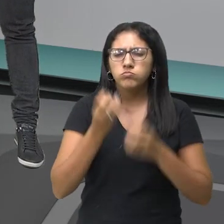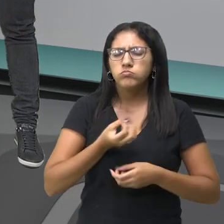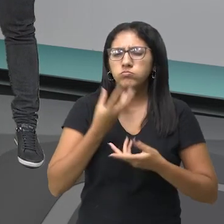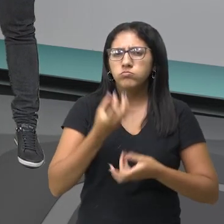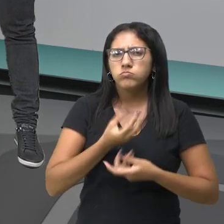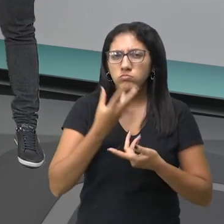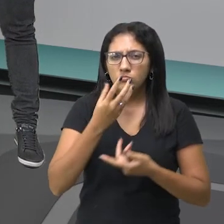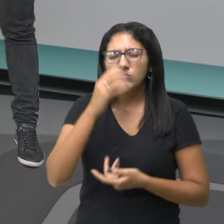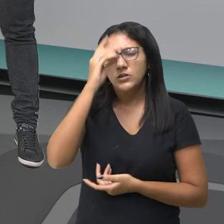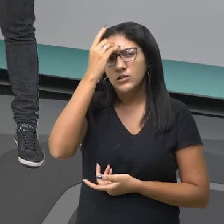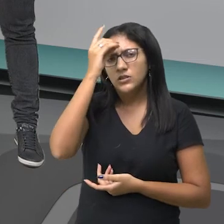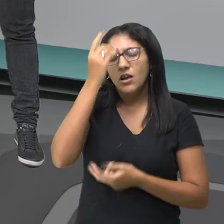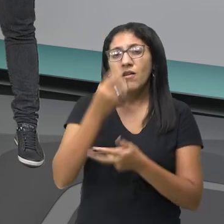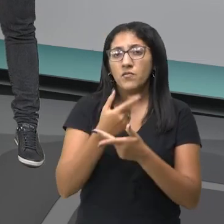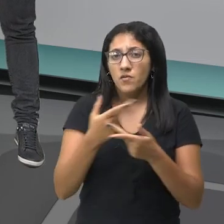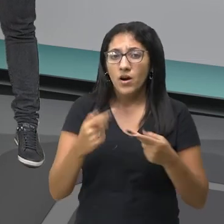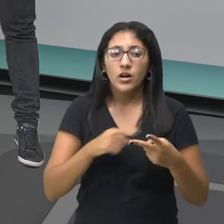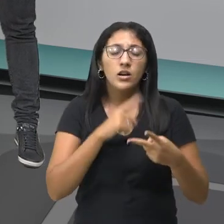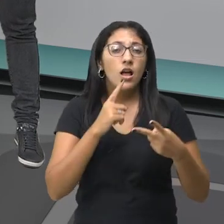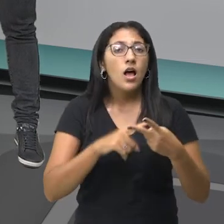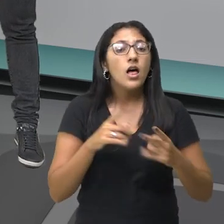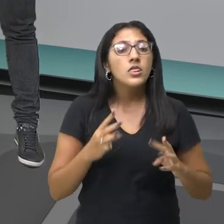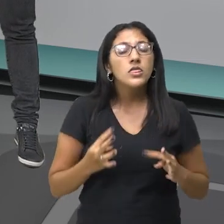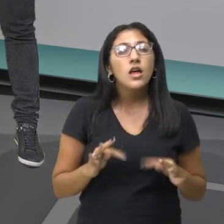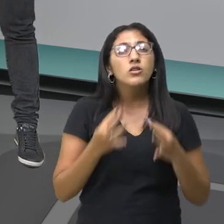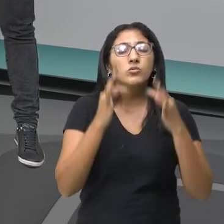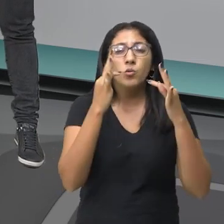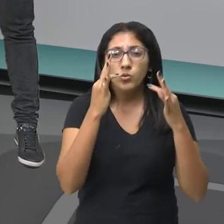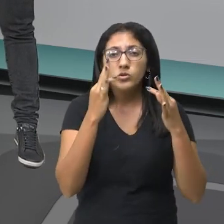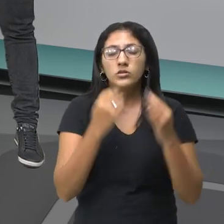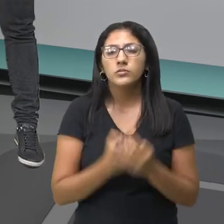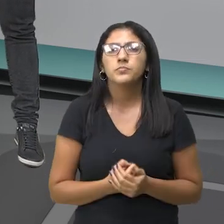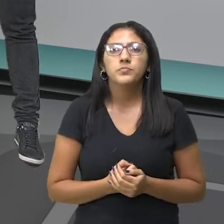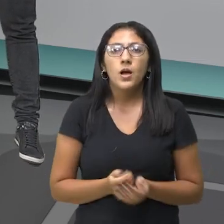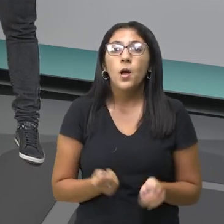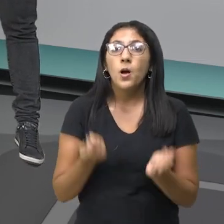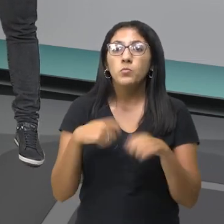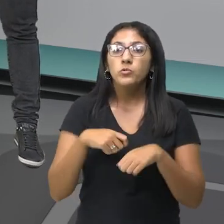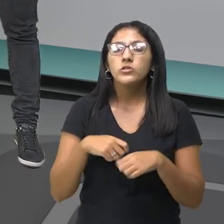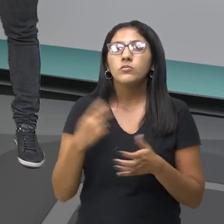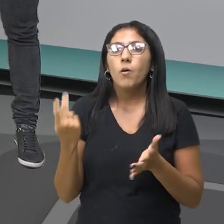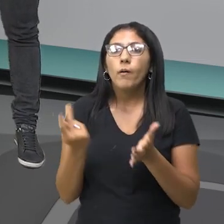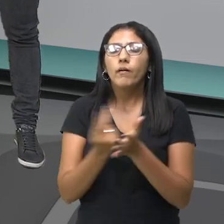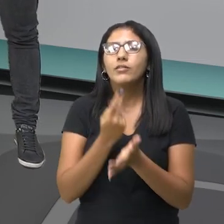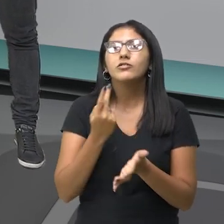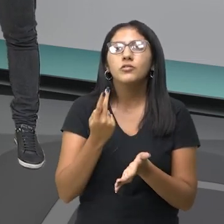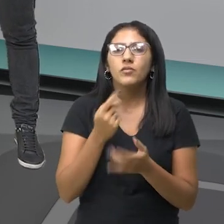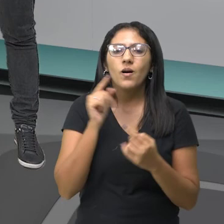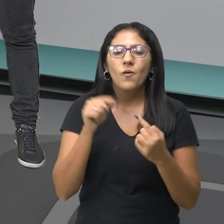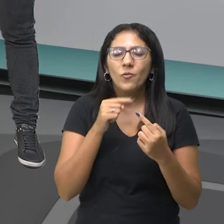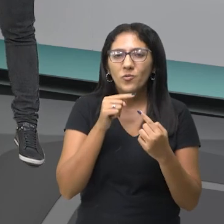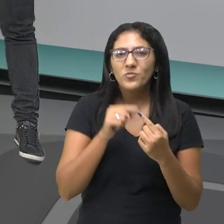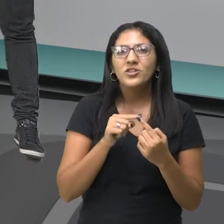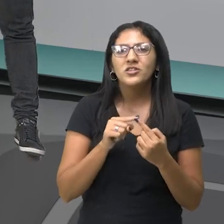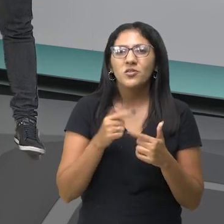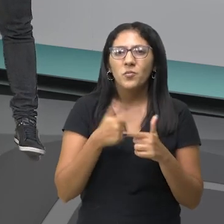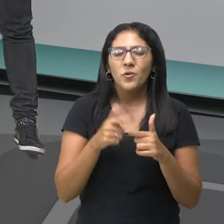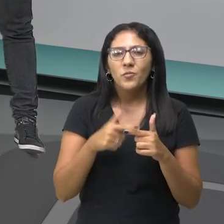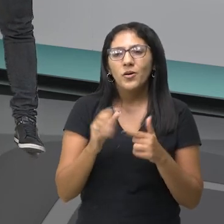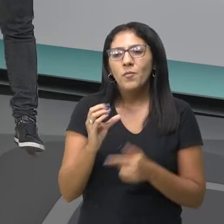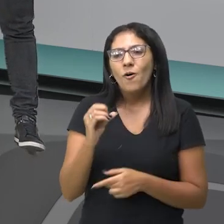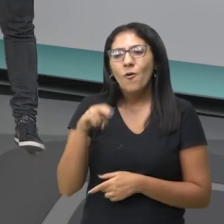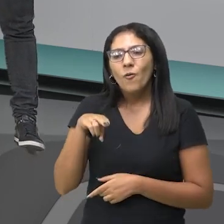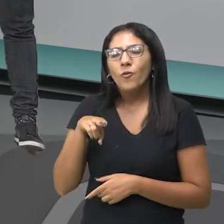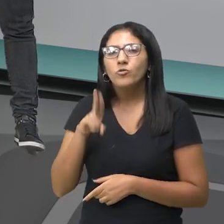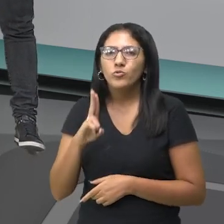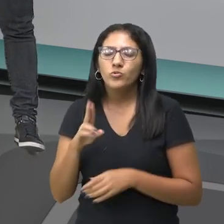criatividade, certo? Tecnologia, a fim de encontrar soluções para os objetivos globais da ONU, soluções